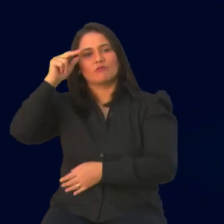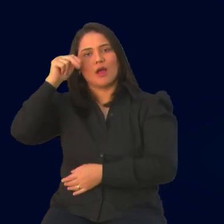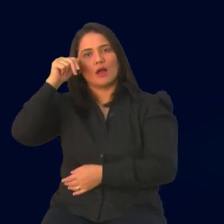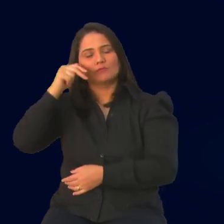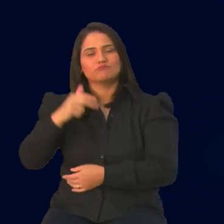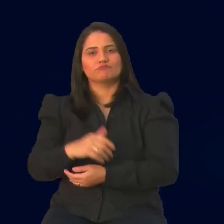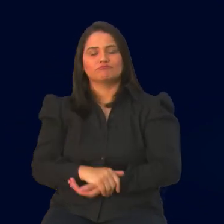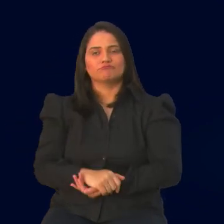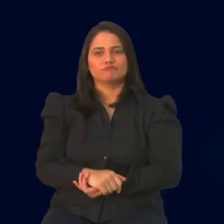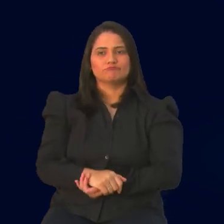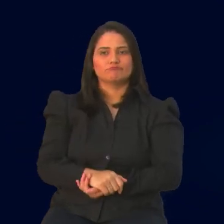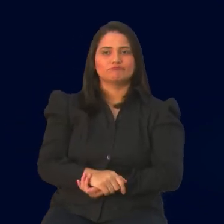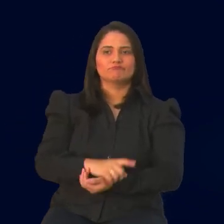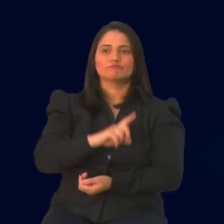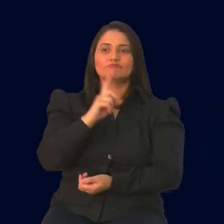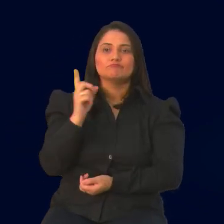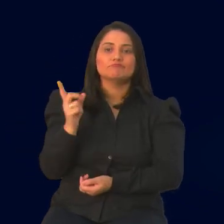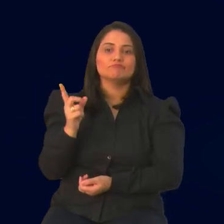E aqui?